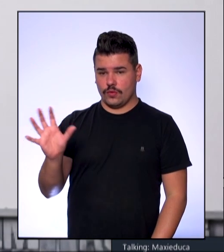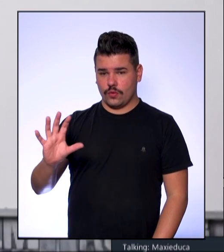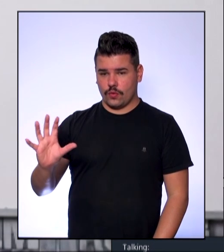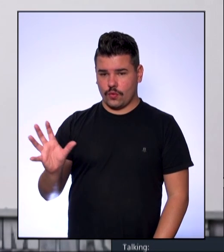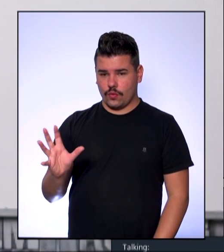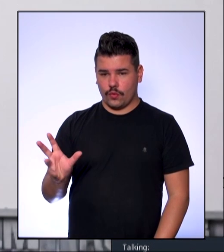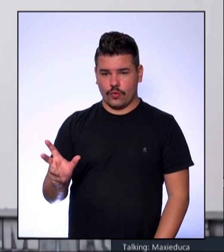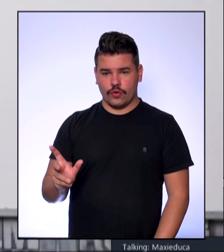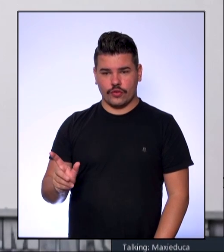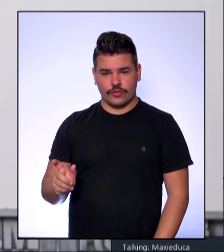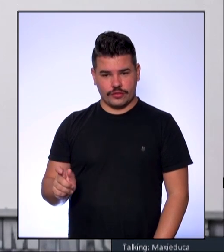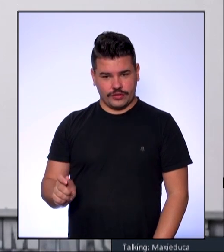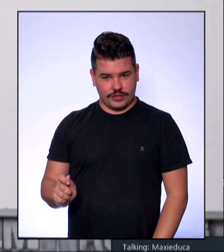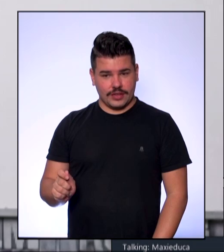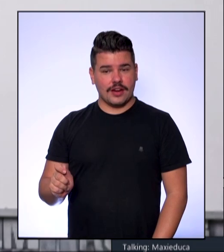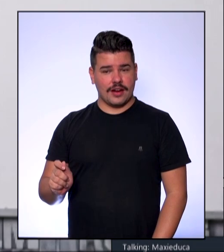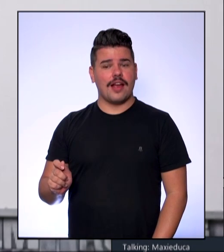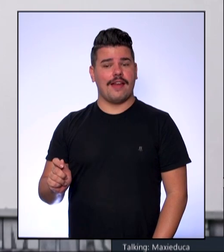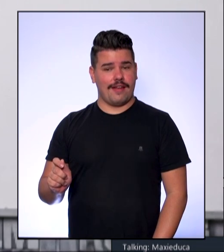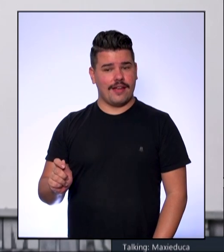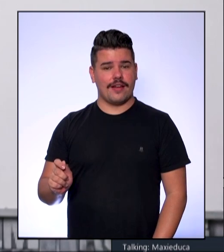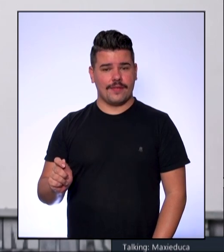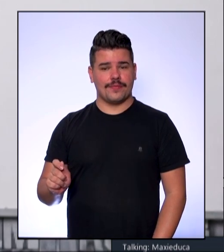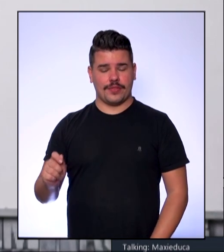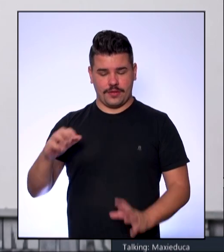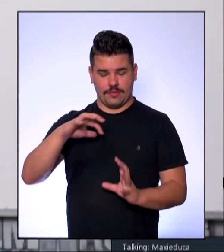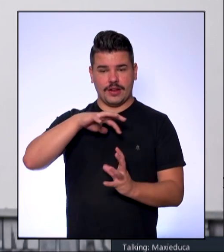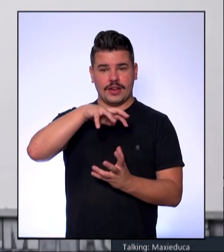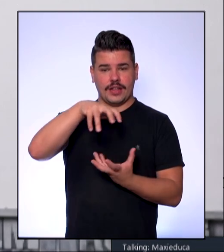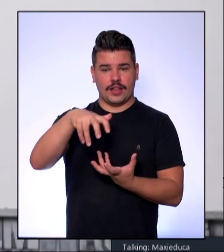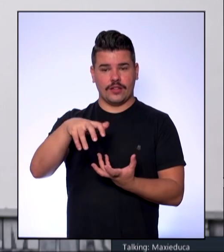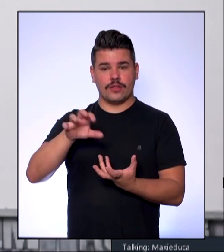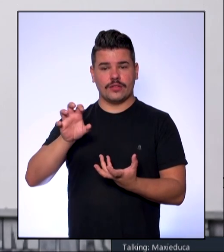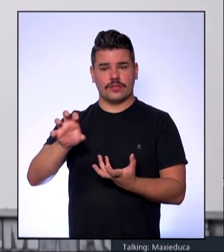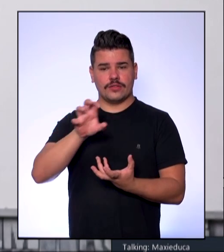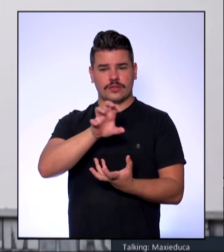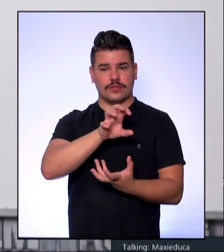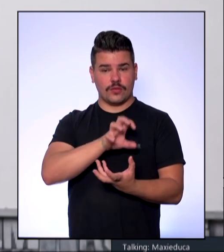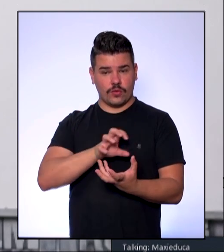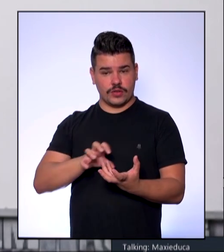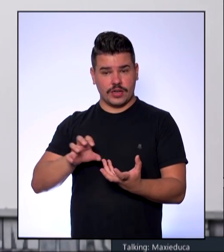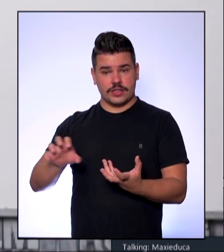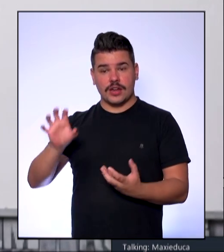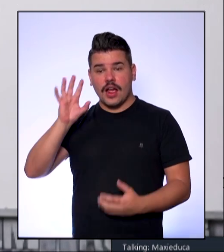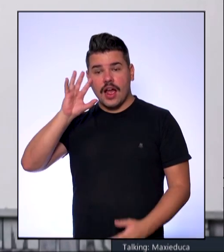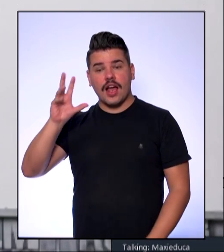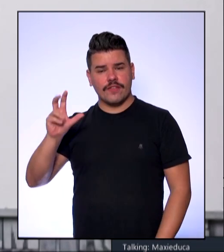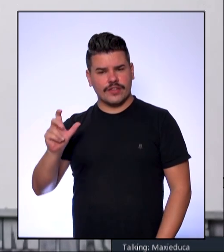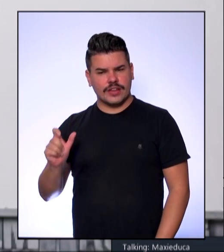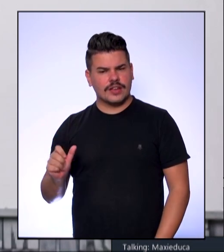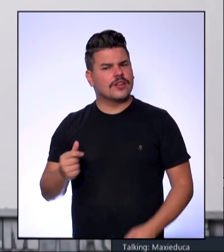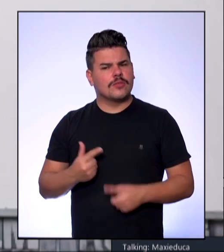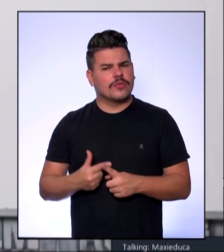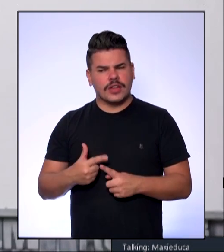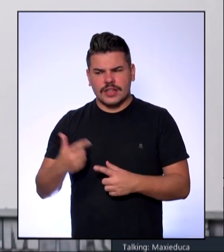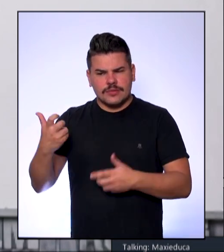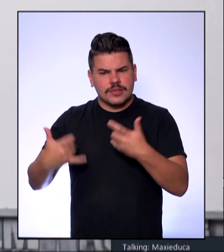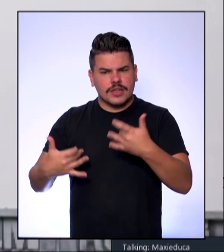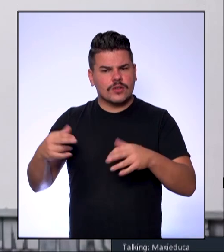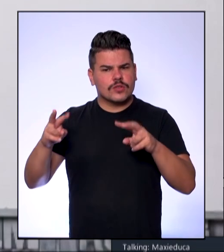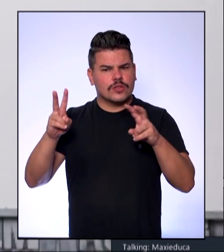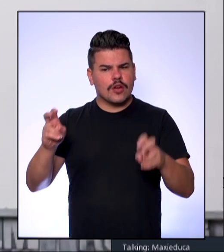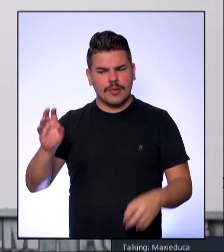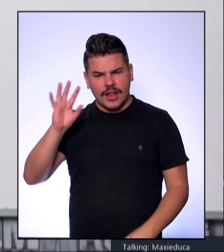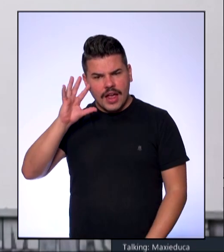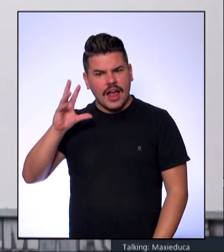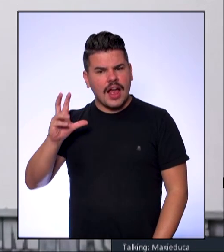continente. Ah, olha que interessante. Por que você, professor, está falando da África, mas você colocou